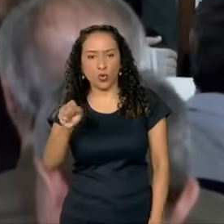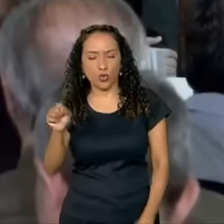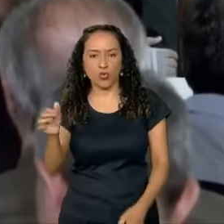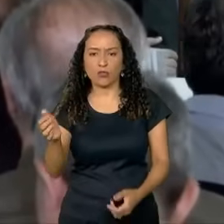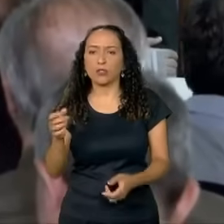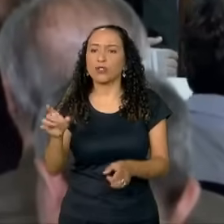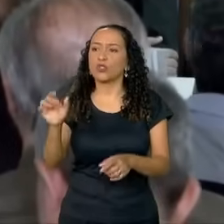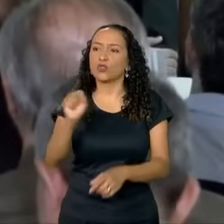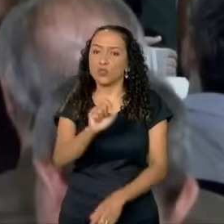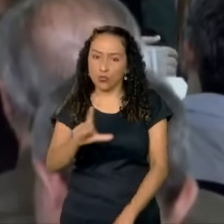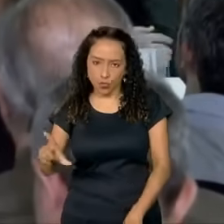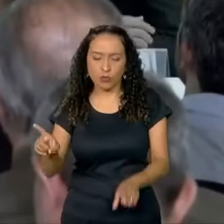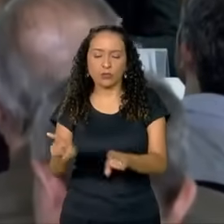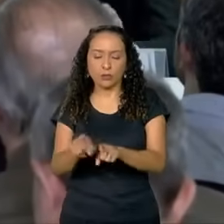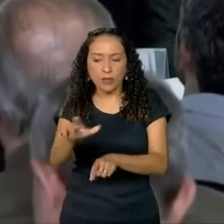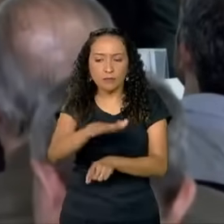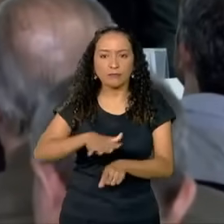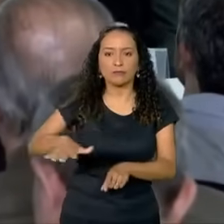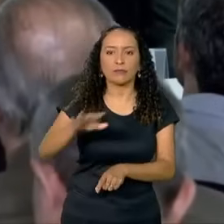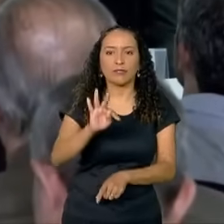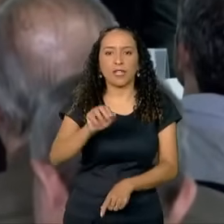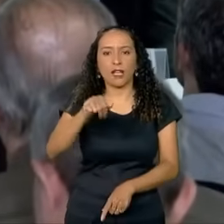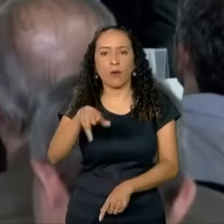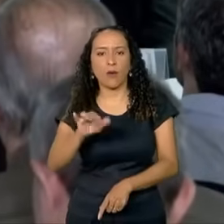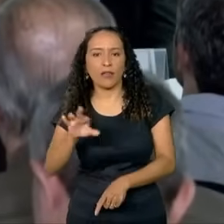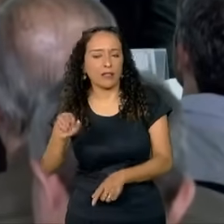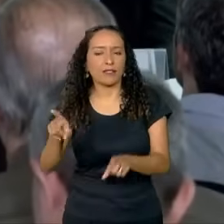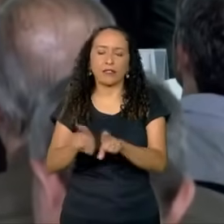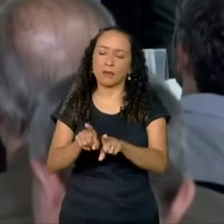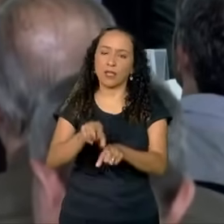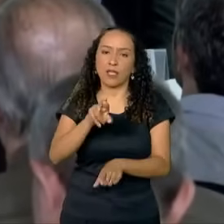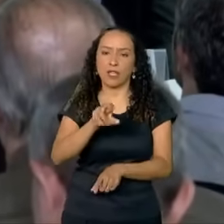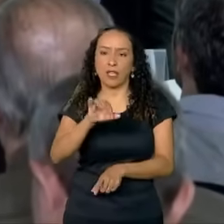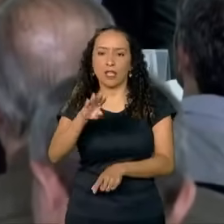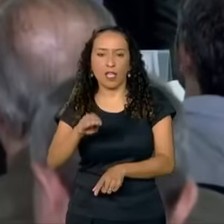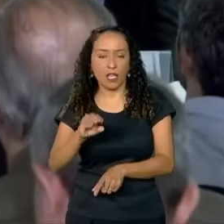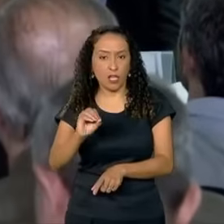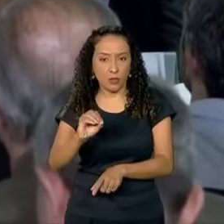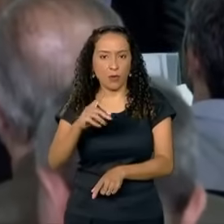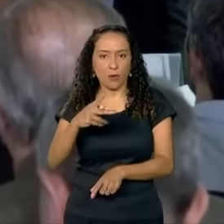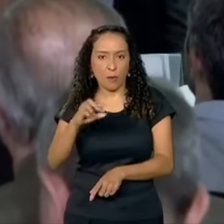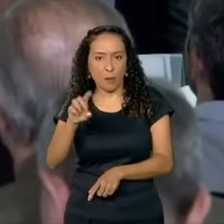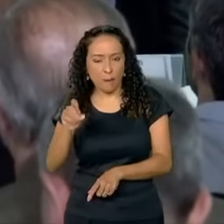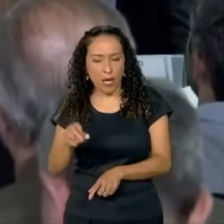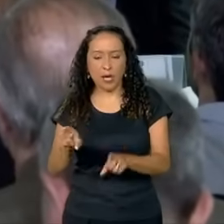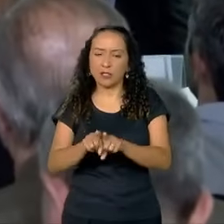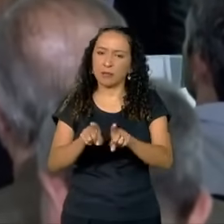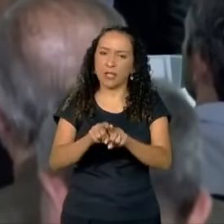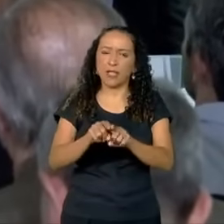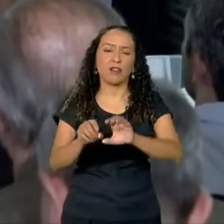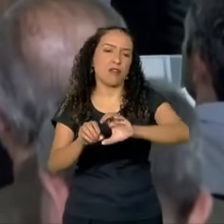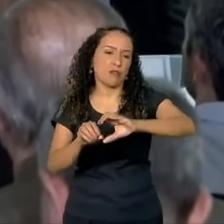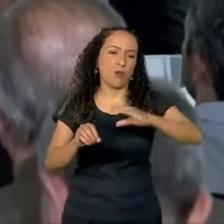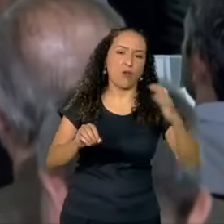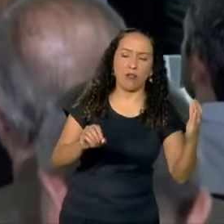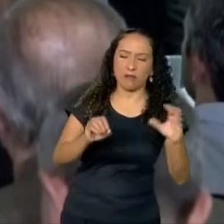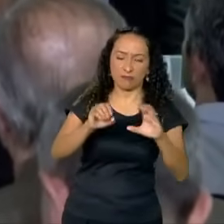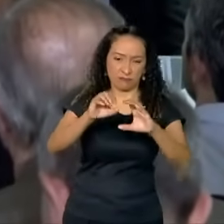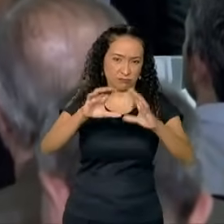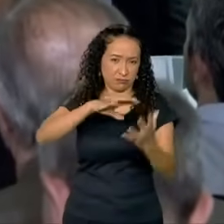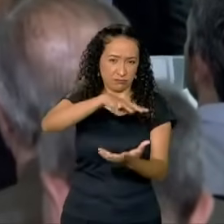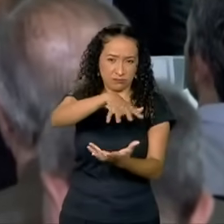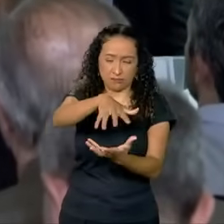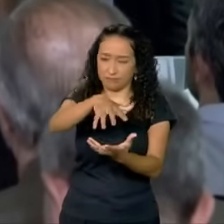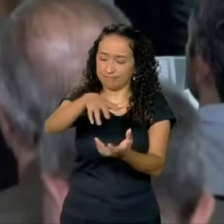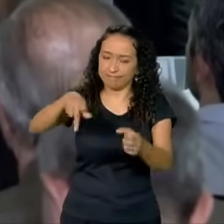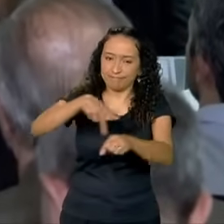central, depois a região do Taquari e Rio Pardo, né? Então, estou indo assim de oeste para leste, né? Onde a chuva foi atingindo e causando